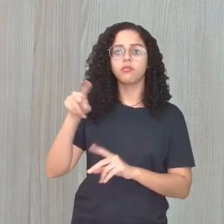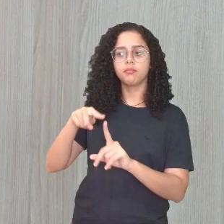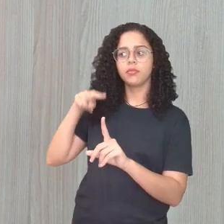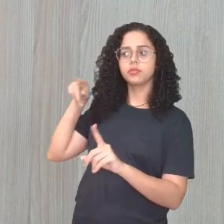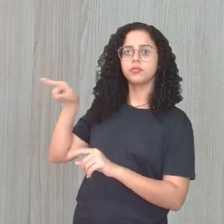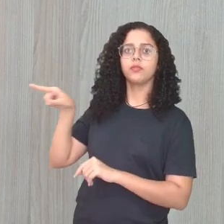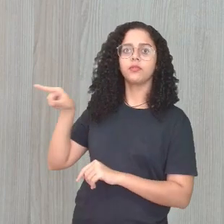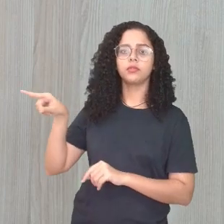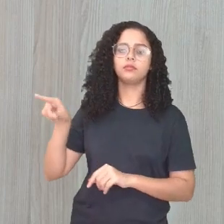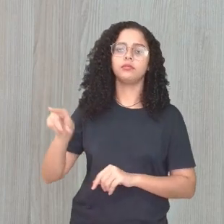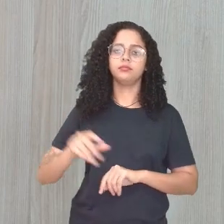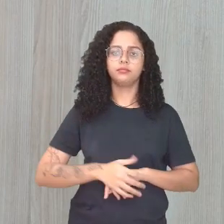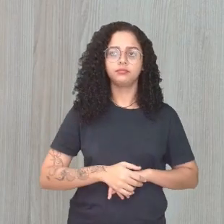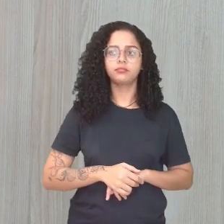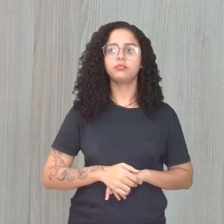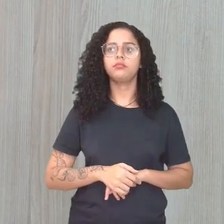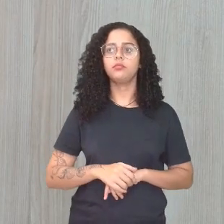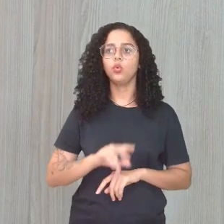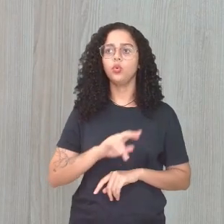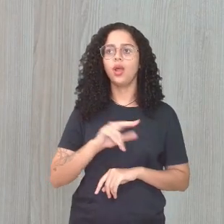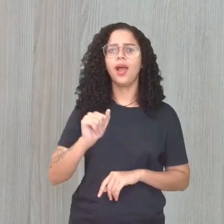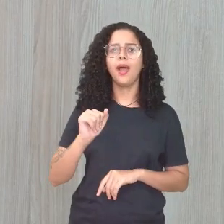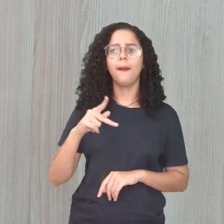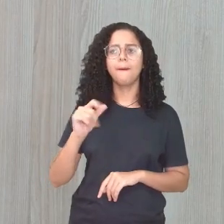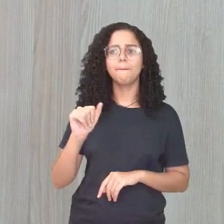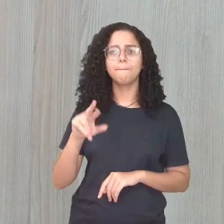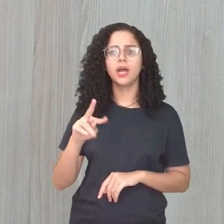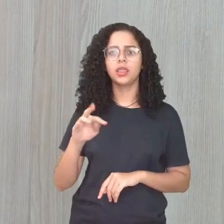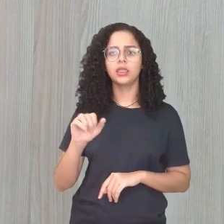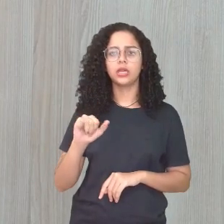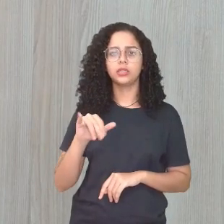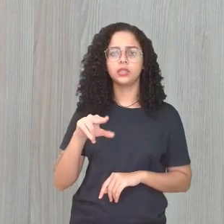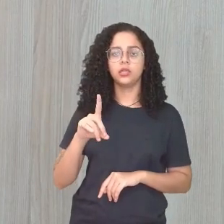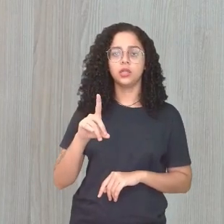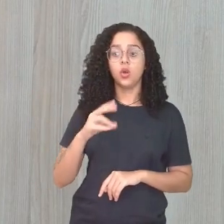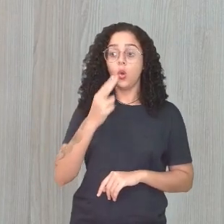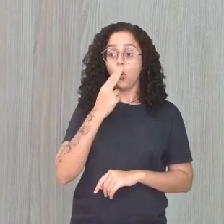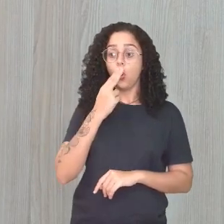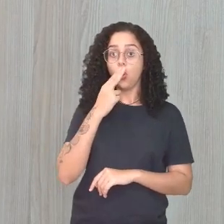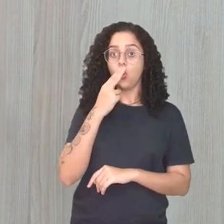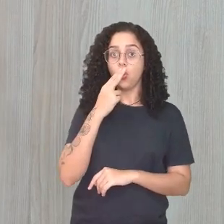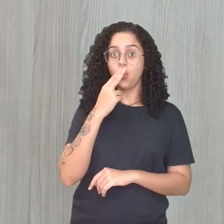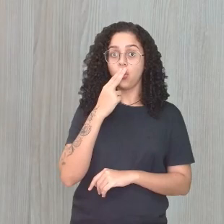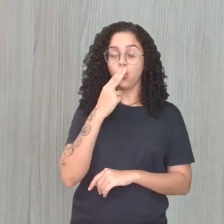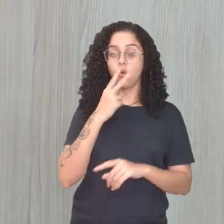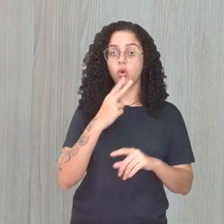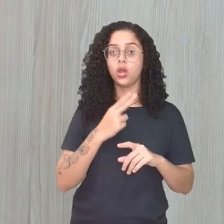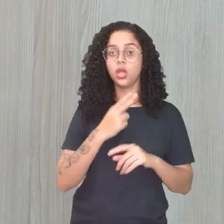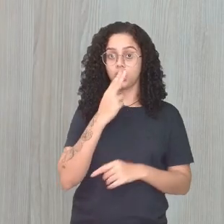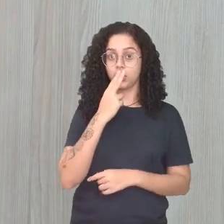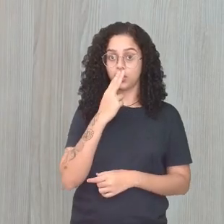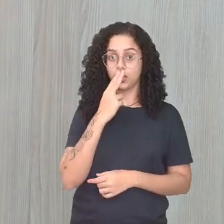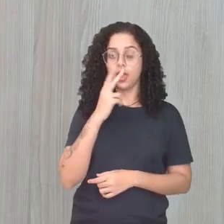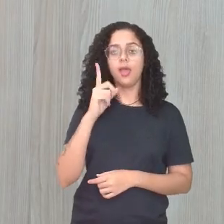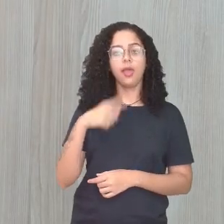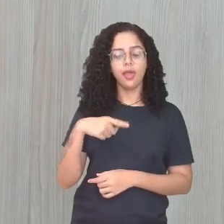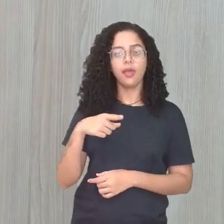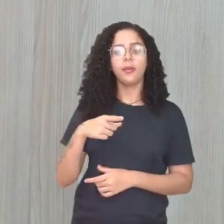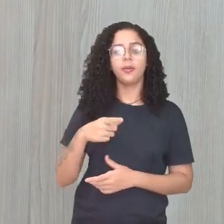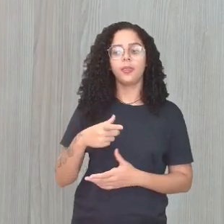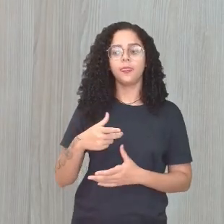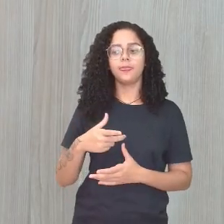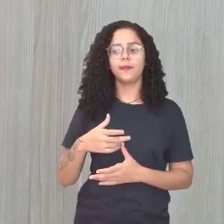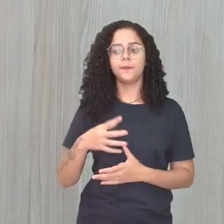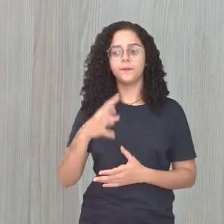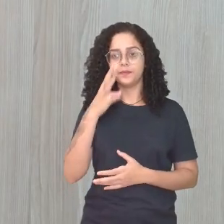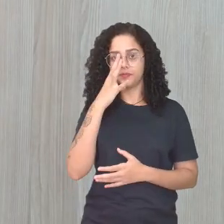Então, apartheid na África do exatamente, Sul, né? O Hitler era um grande admirador, né, dos estados do sul